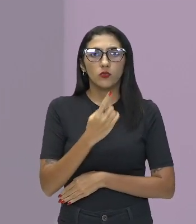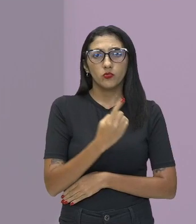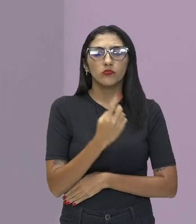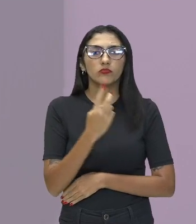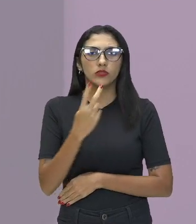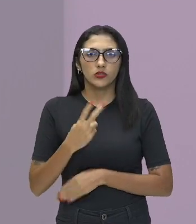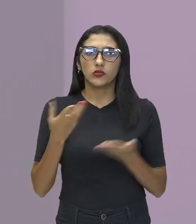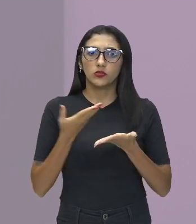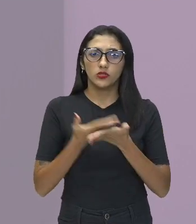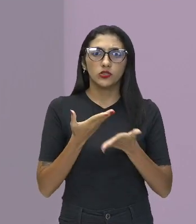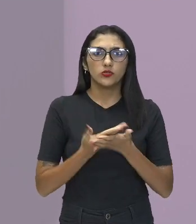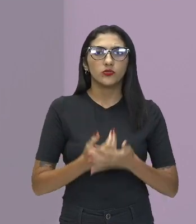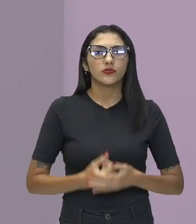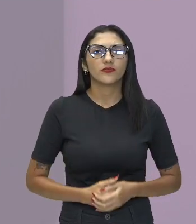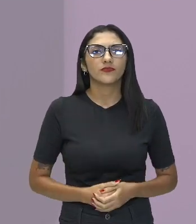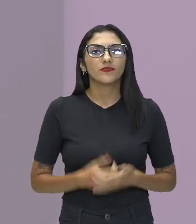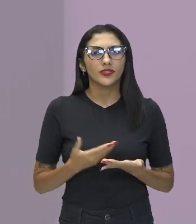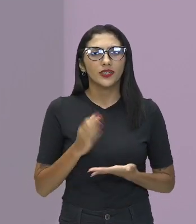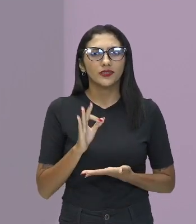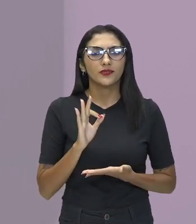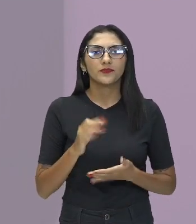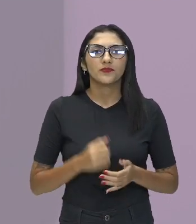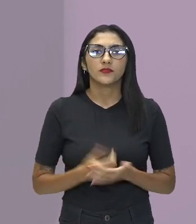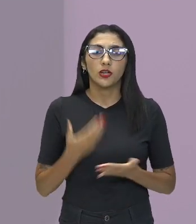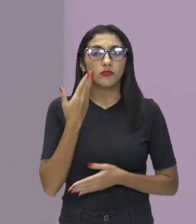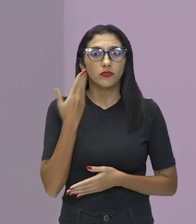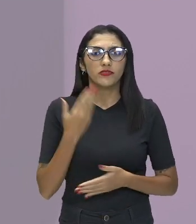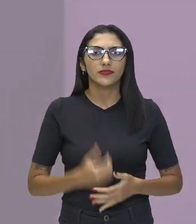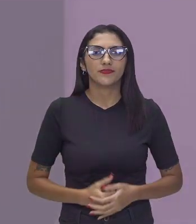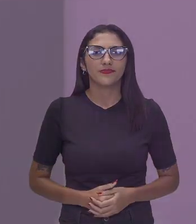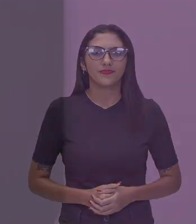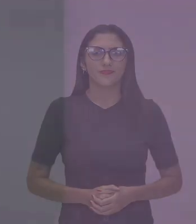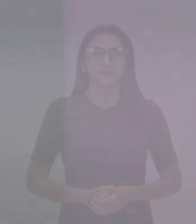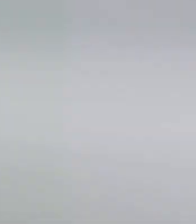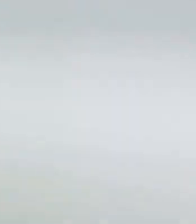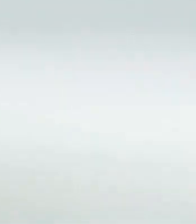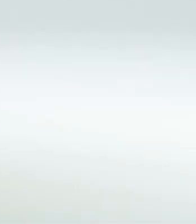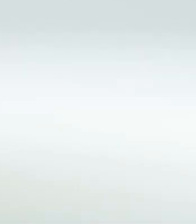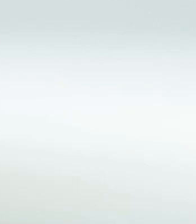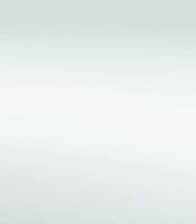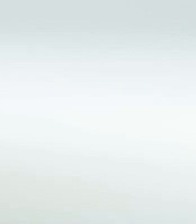2 nessa nossa aula, tá bom? Então, vamos ao conteúdo.